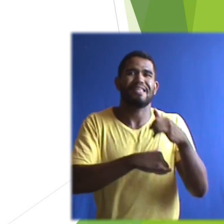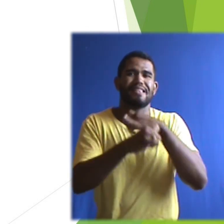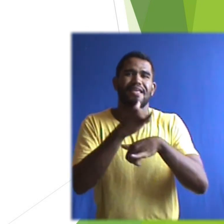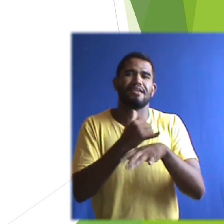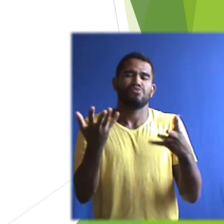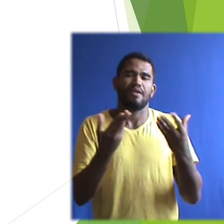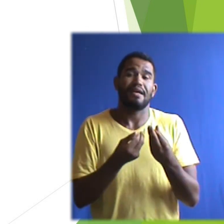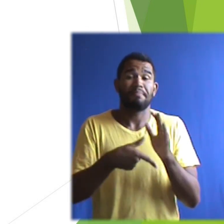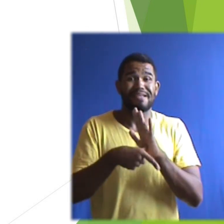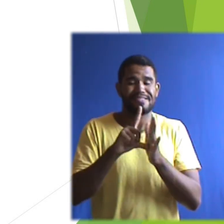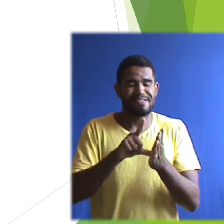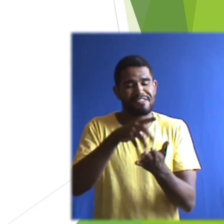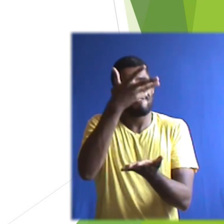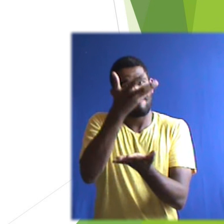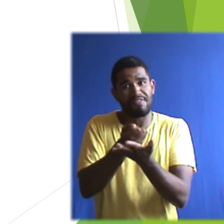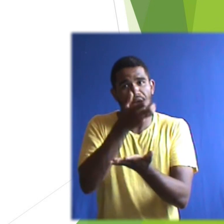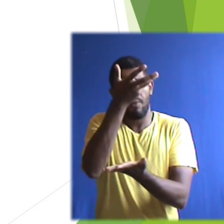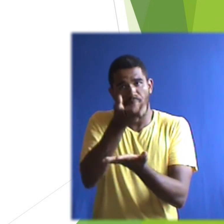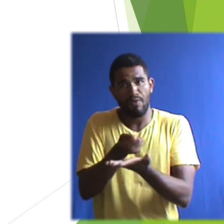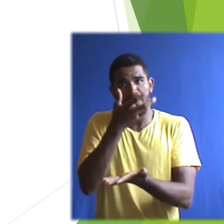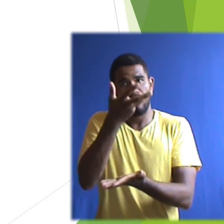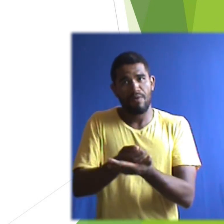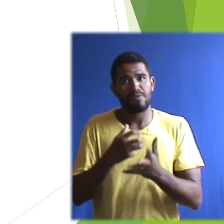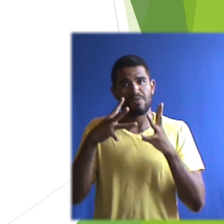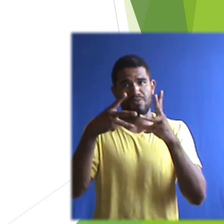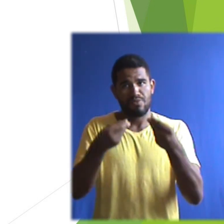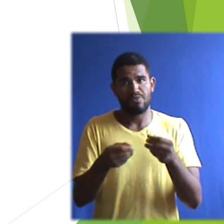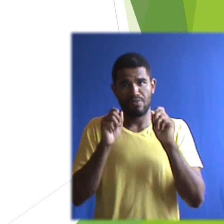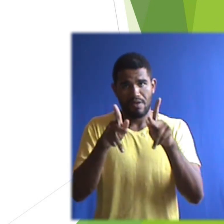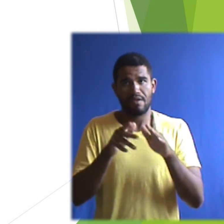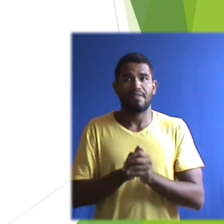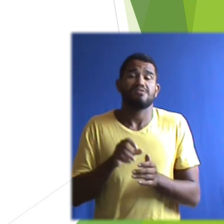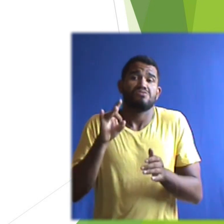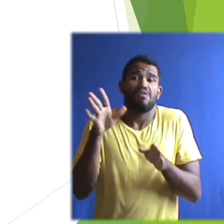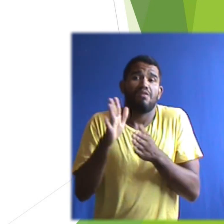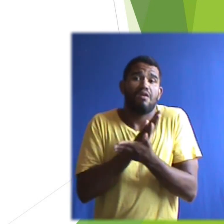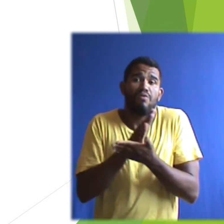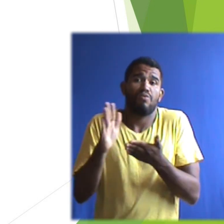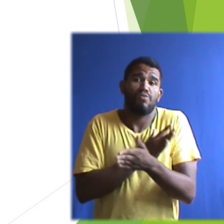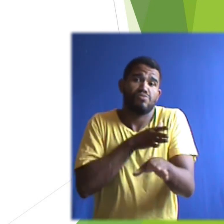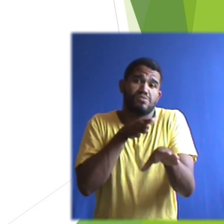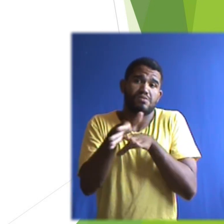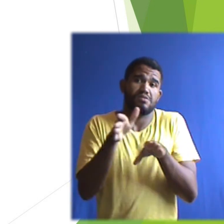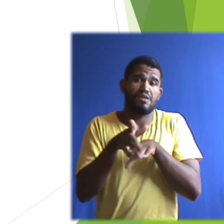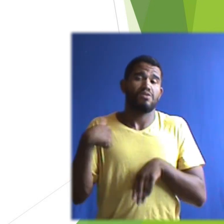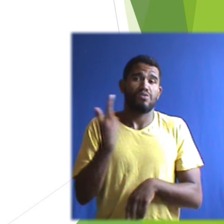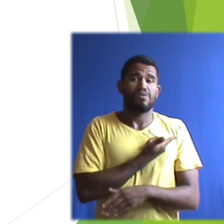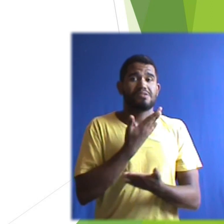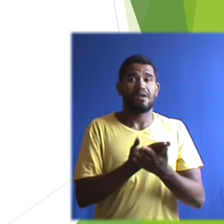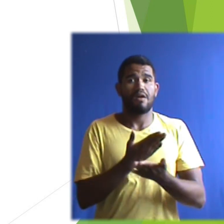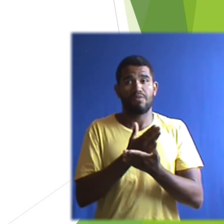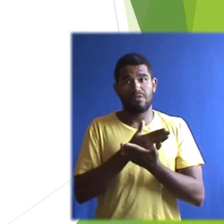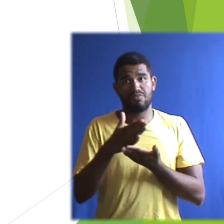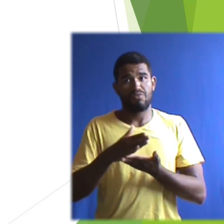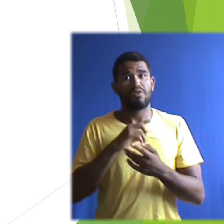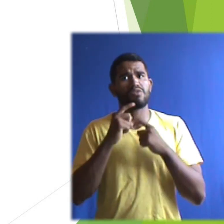baixar o material e aí fazer no seu tempo, na sua velocidade. São só algumas instruções aí da nossa aula